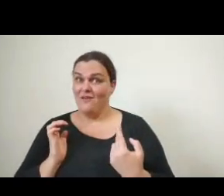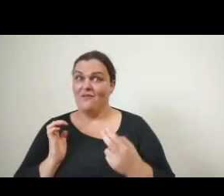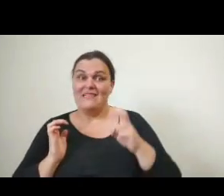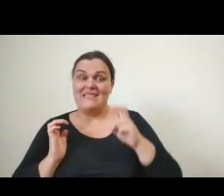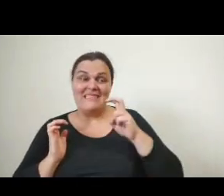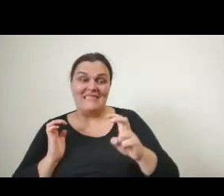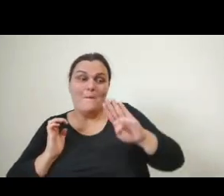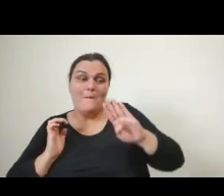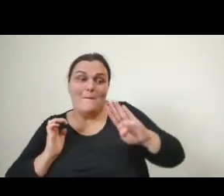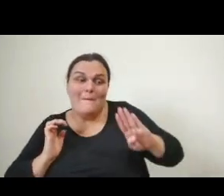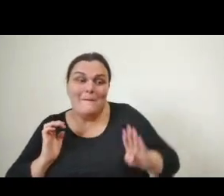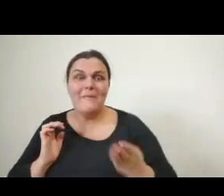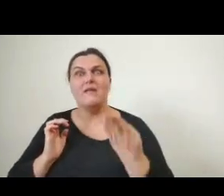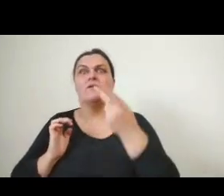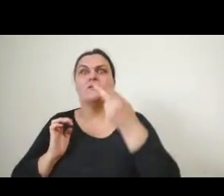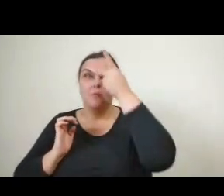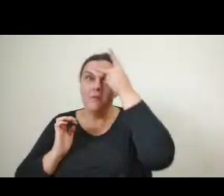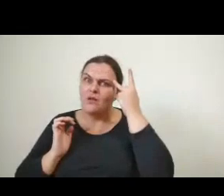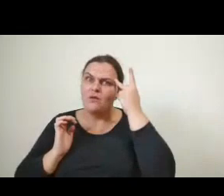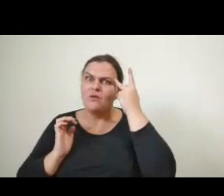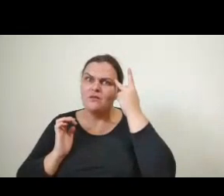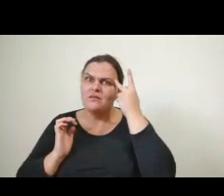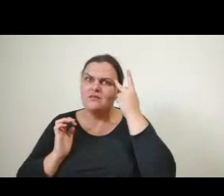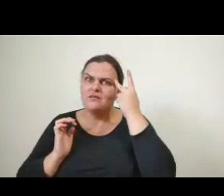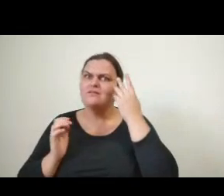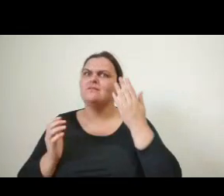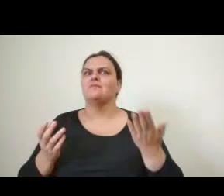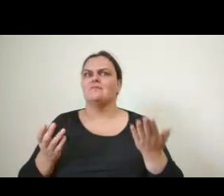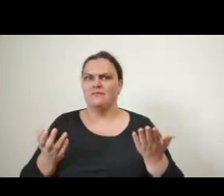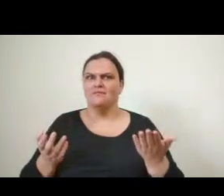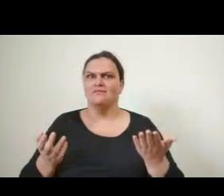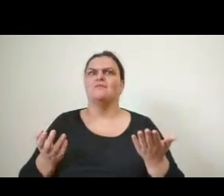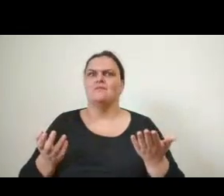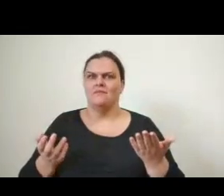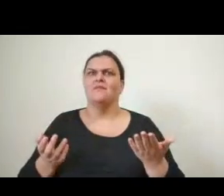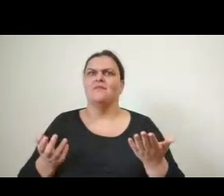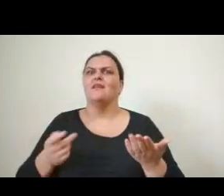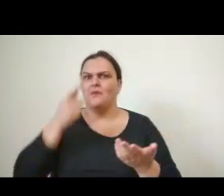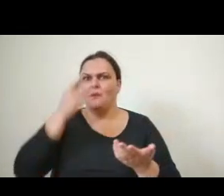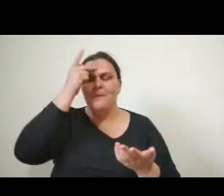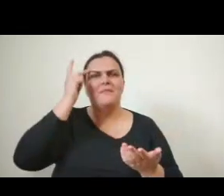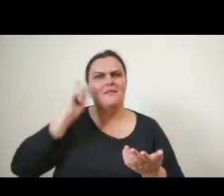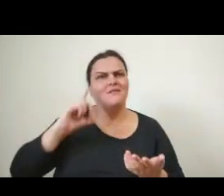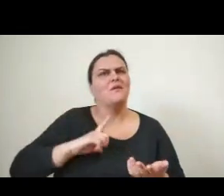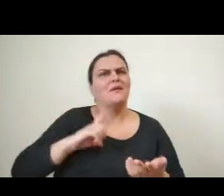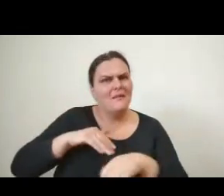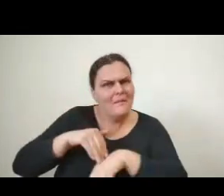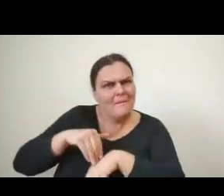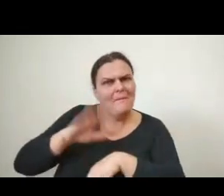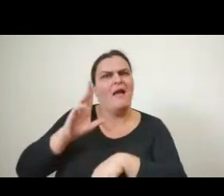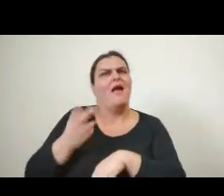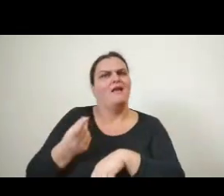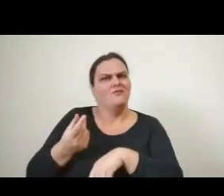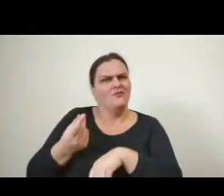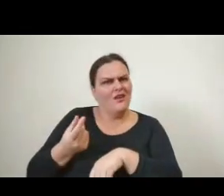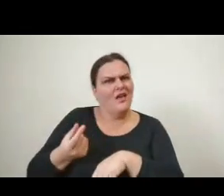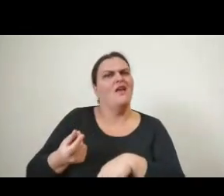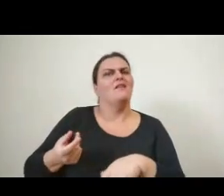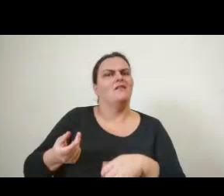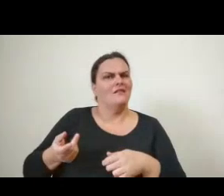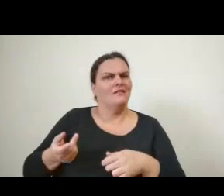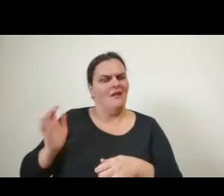pessoas. Então, né, pessoas que têm maior nível de renda acabam poluindo mais, né,